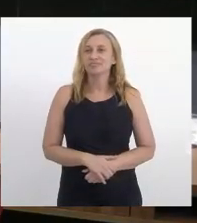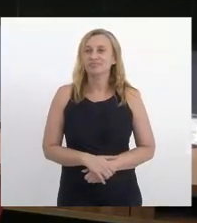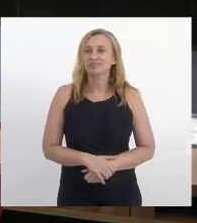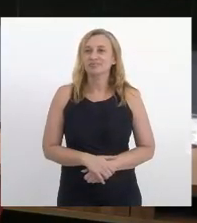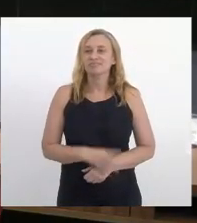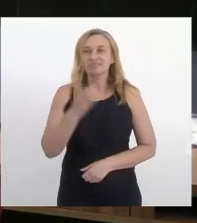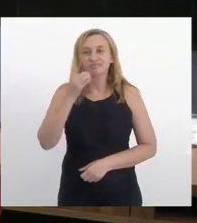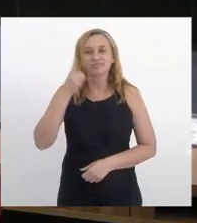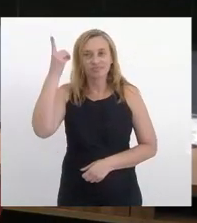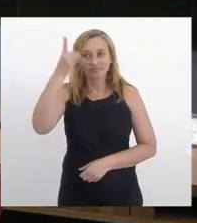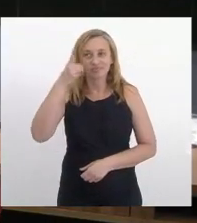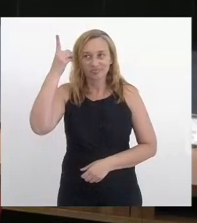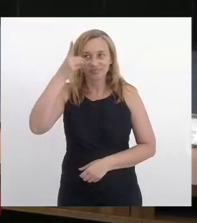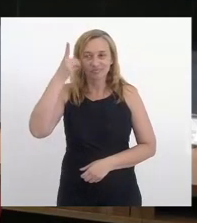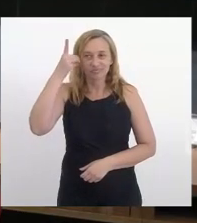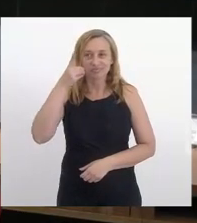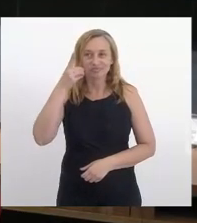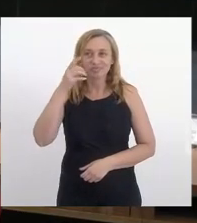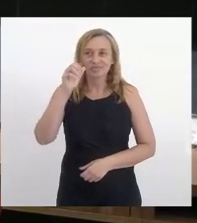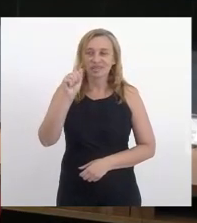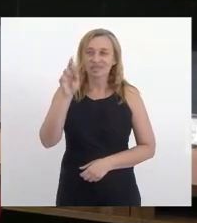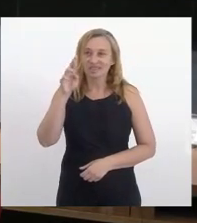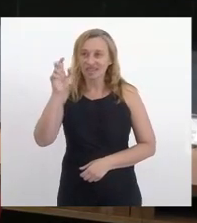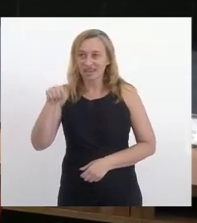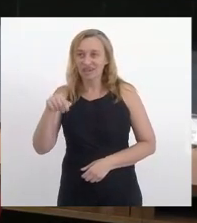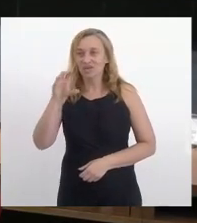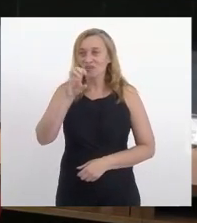o deputado André Correia